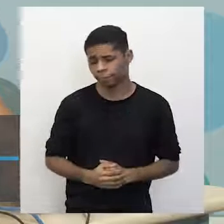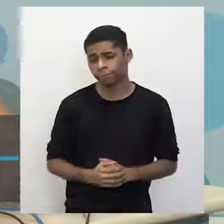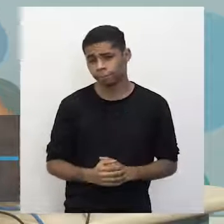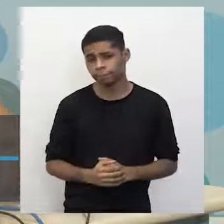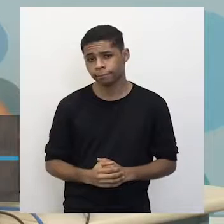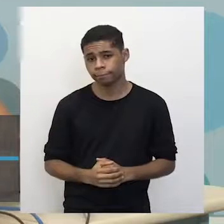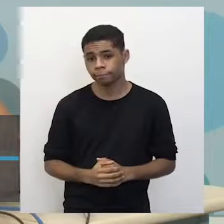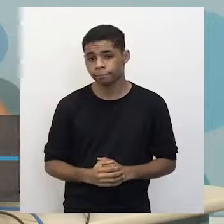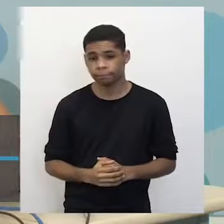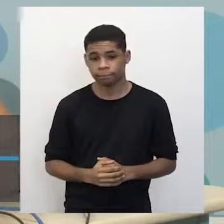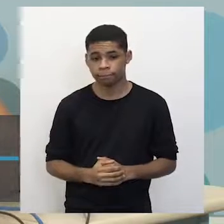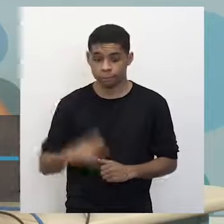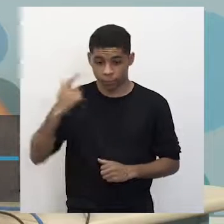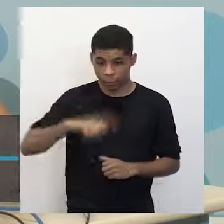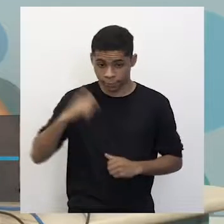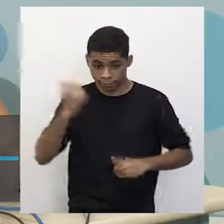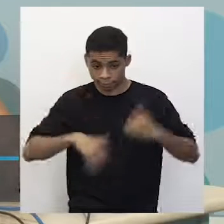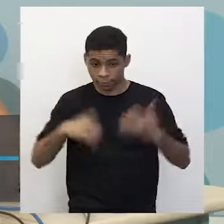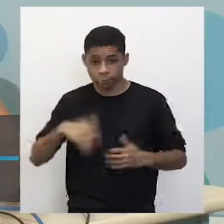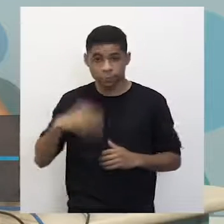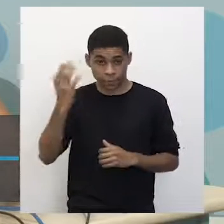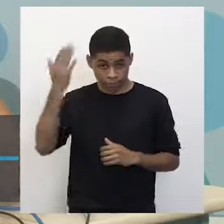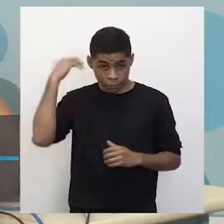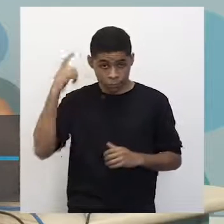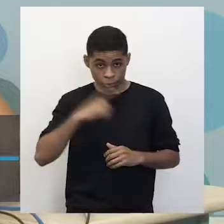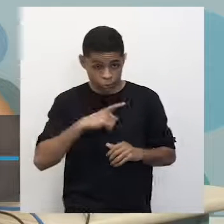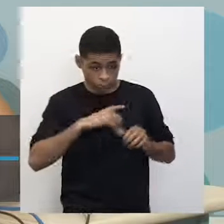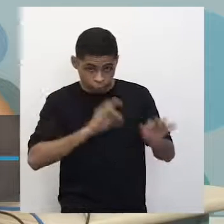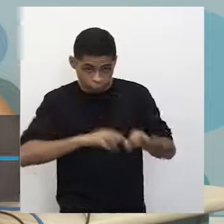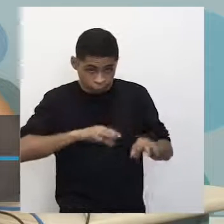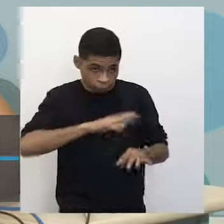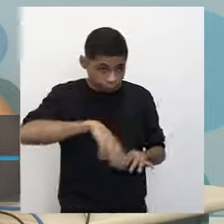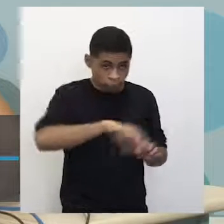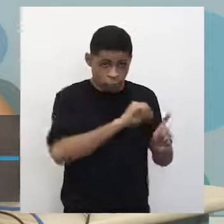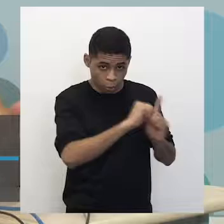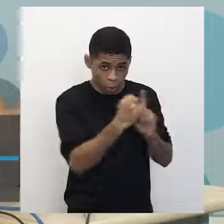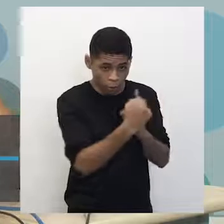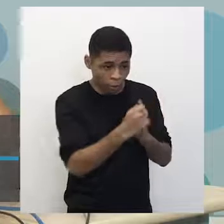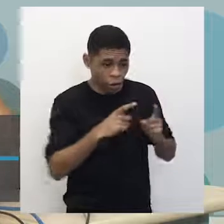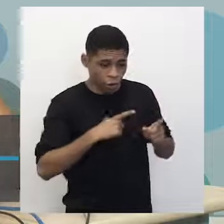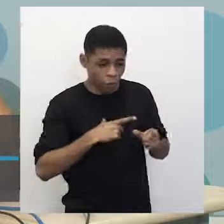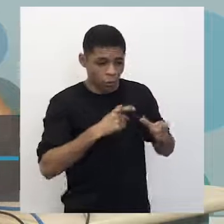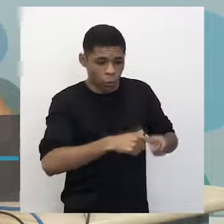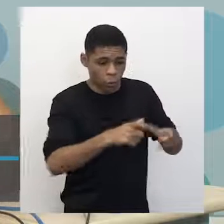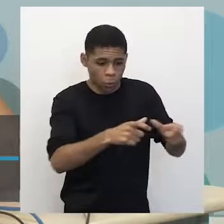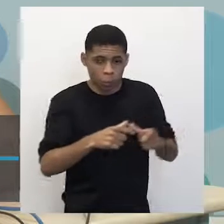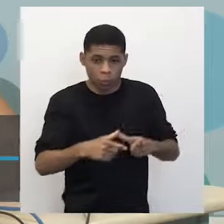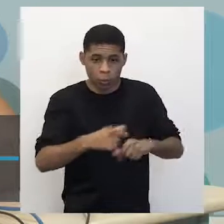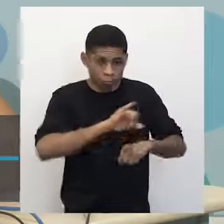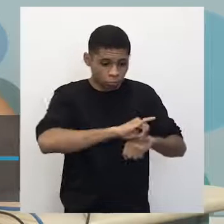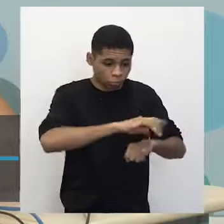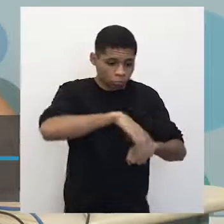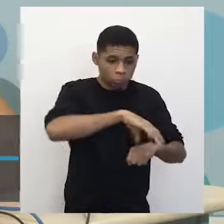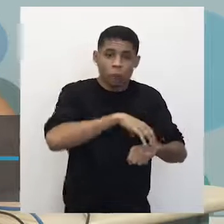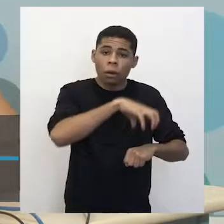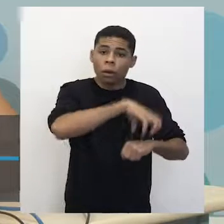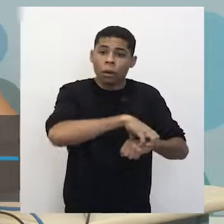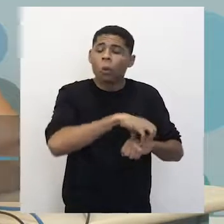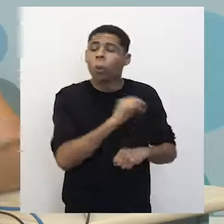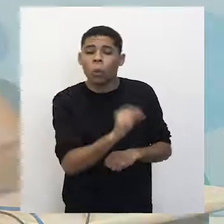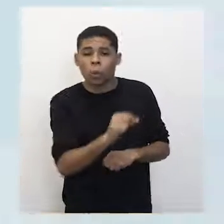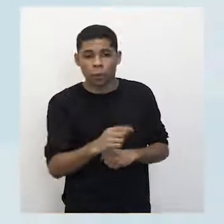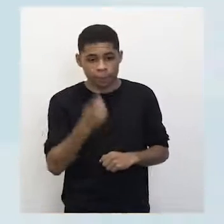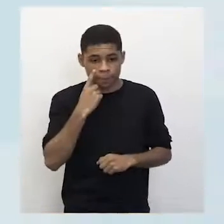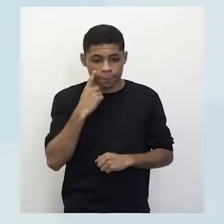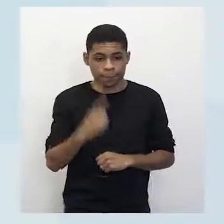suzerania e vassalagem, que são as bases das relações sociais no mundo feudal, vamos conhecer os grupos dessa sociedade aí,